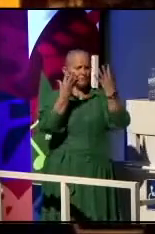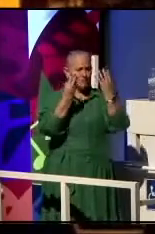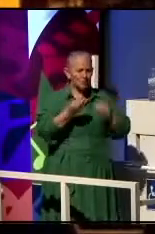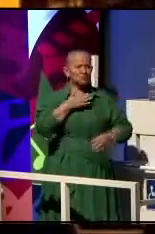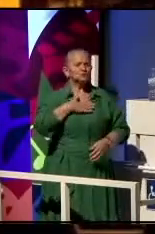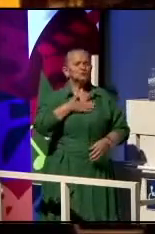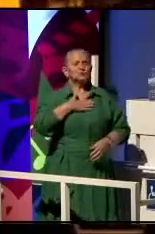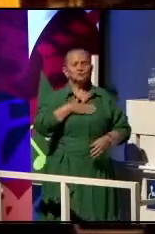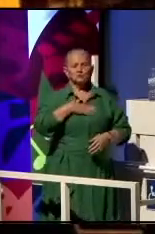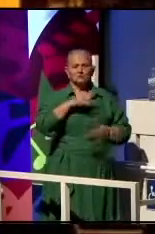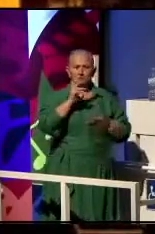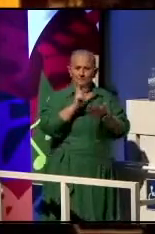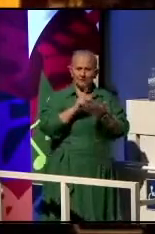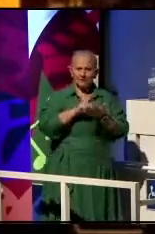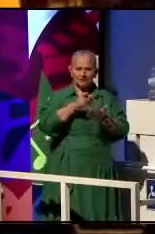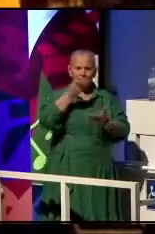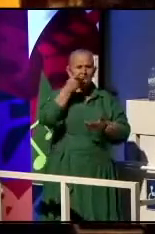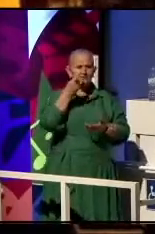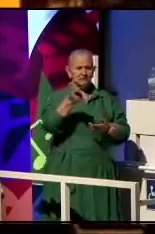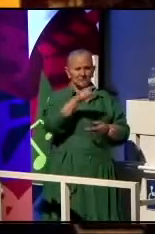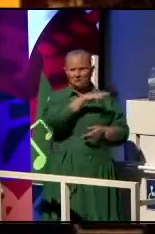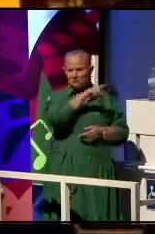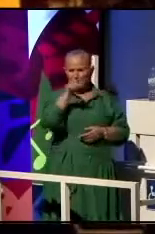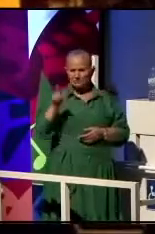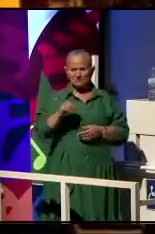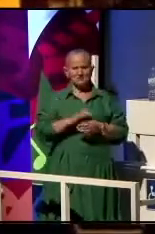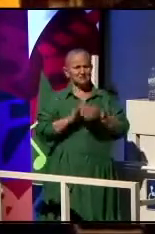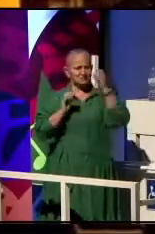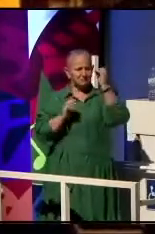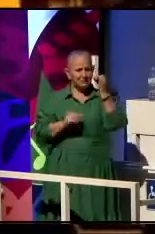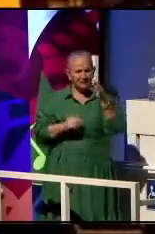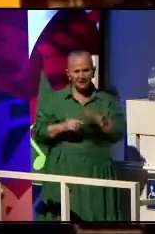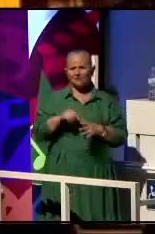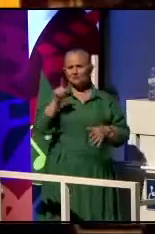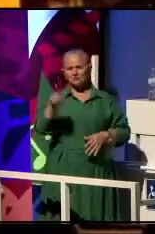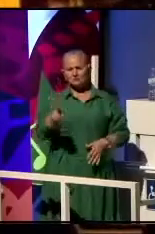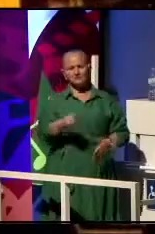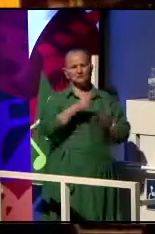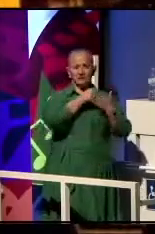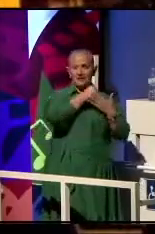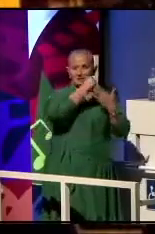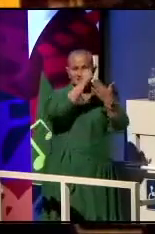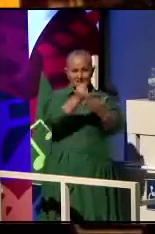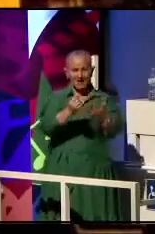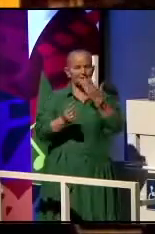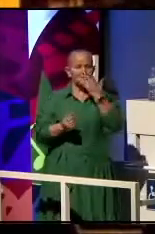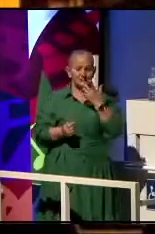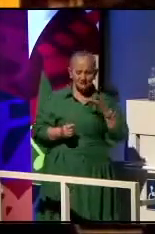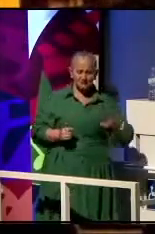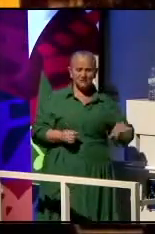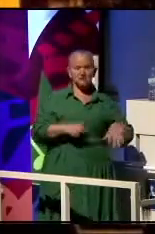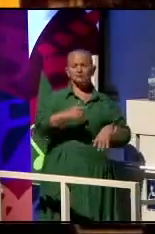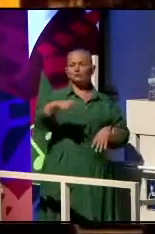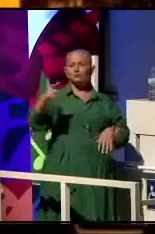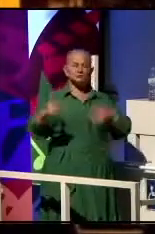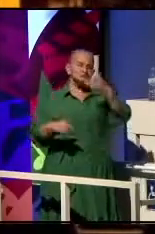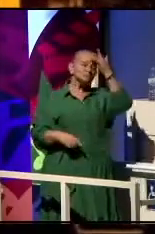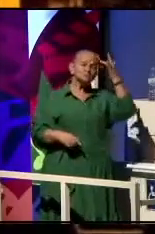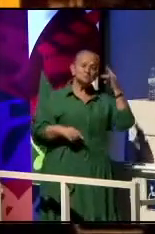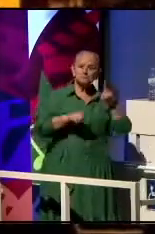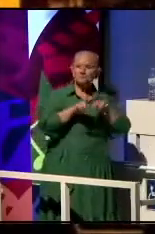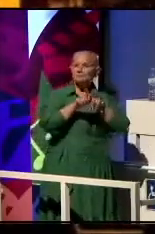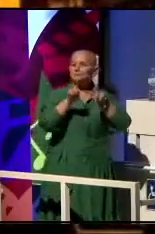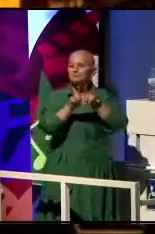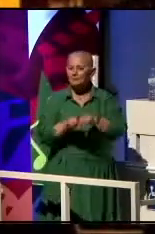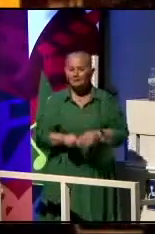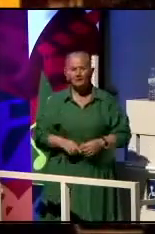exemplo, falar para vocês que, a partir desse contato, vocês vão levar essa informação para outras pessoas. E com esses meninos também, até falei com eles, gente, eu